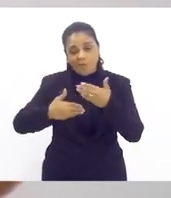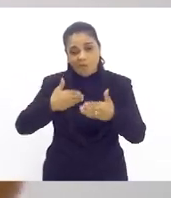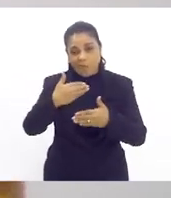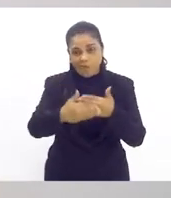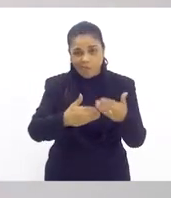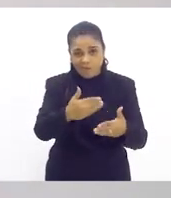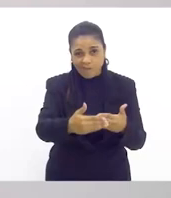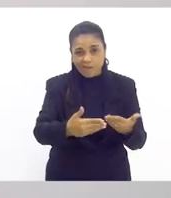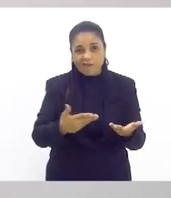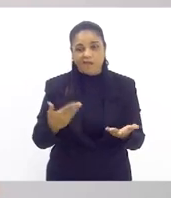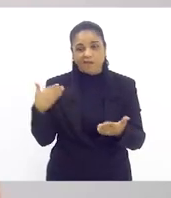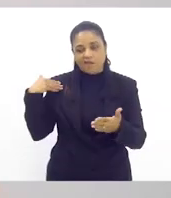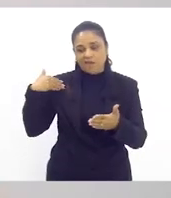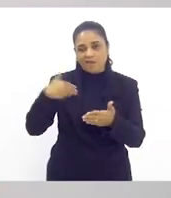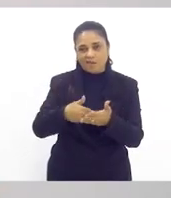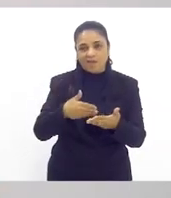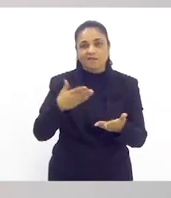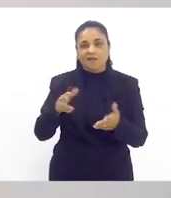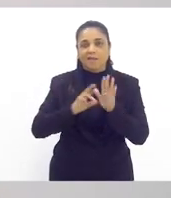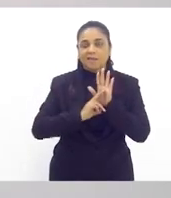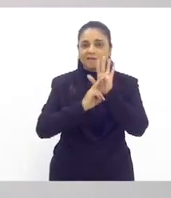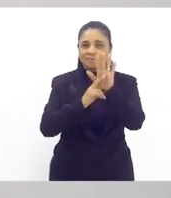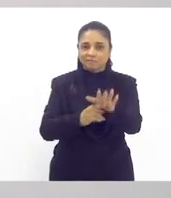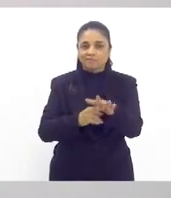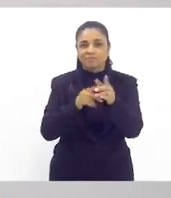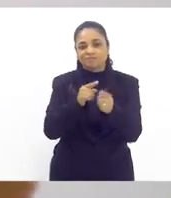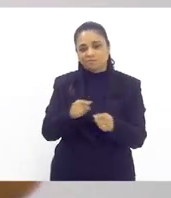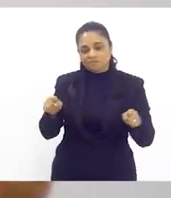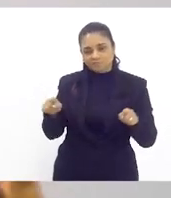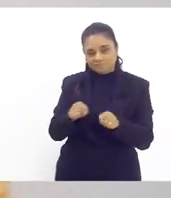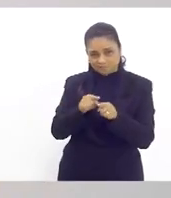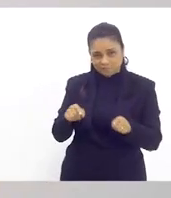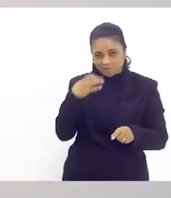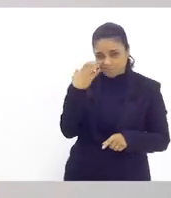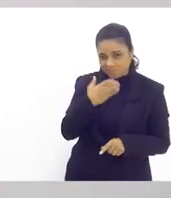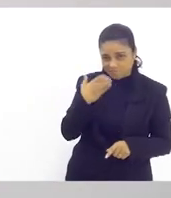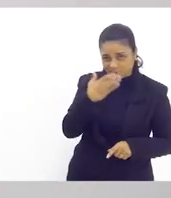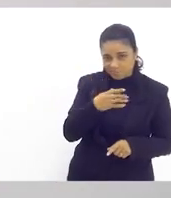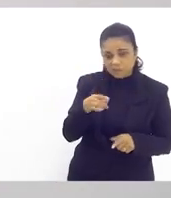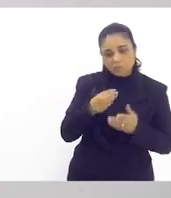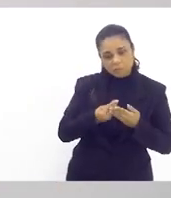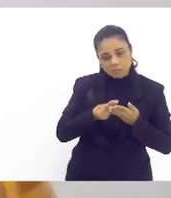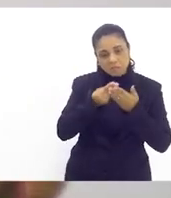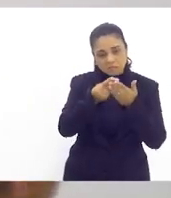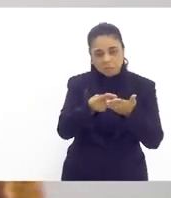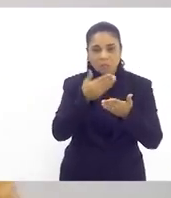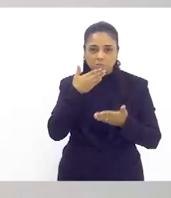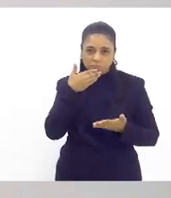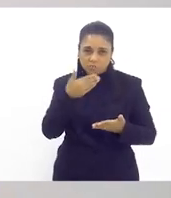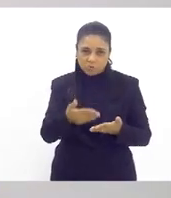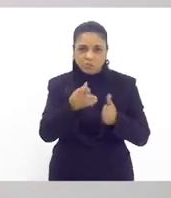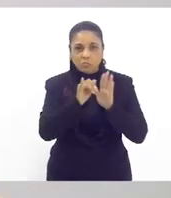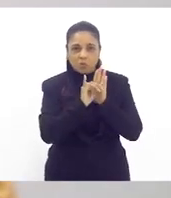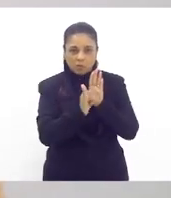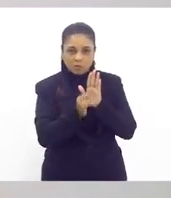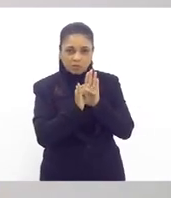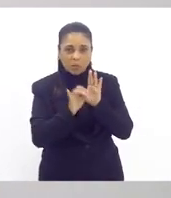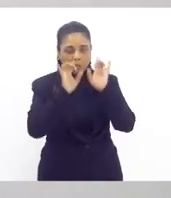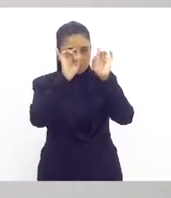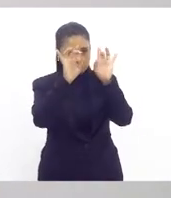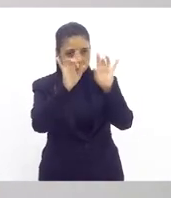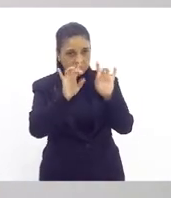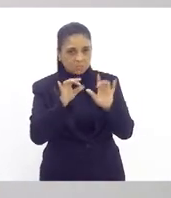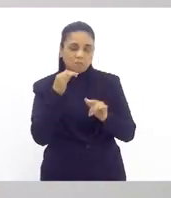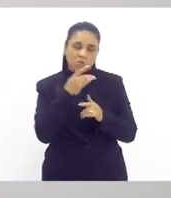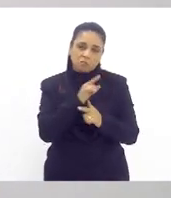muitas pessoas tá que o representante da ordem dos músicos que também nos Entregou um pedido de um específico